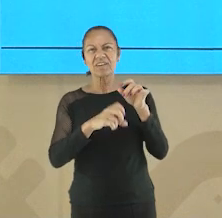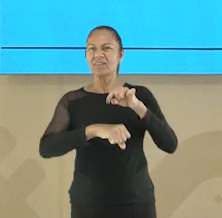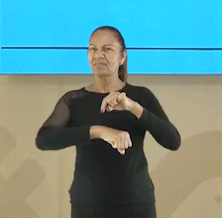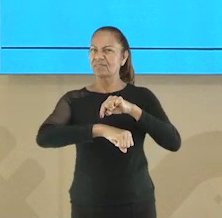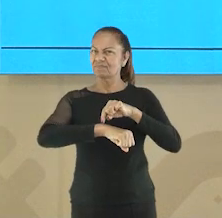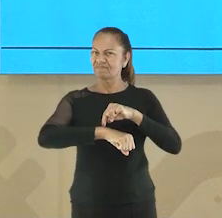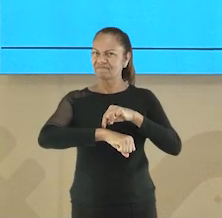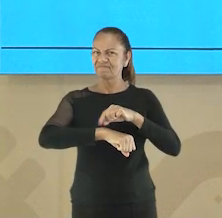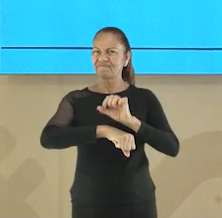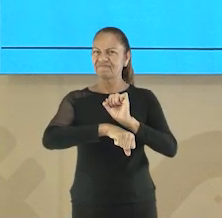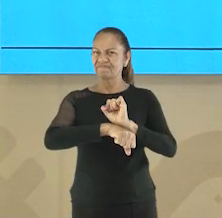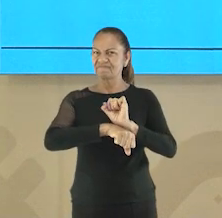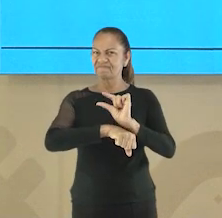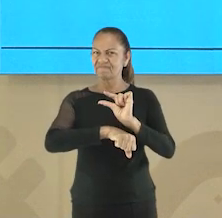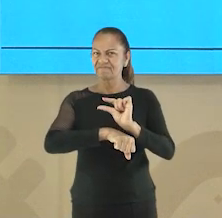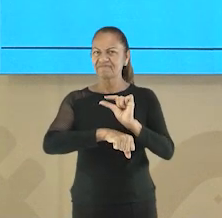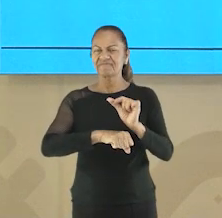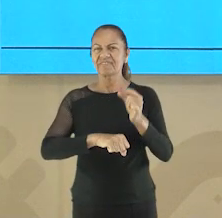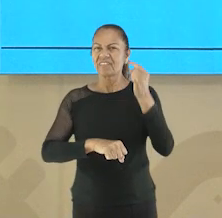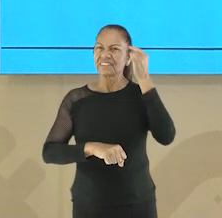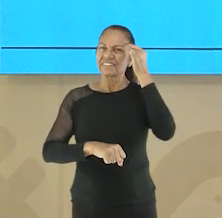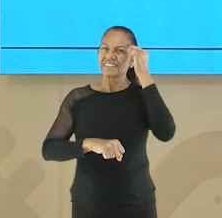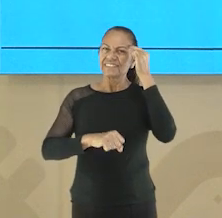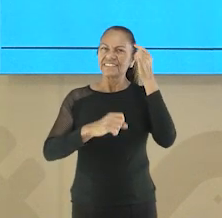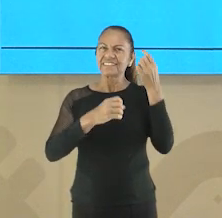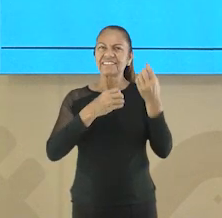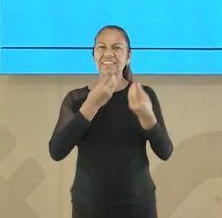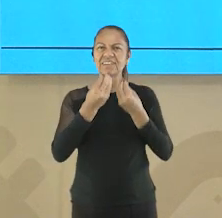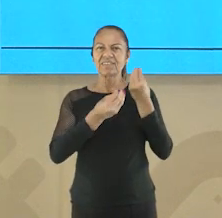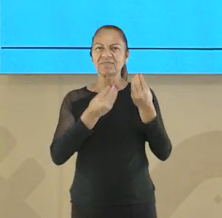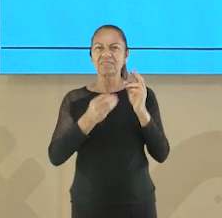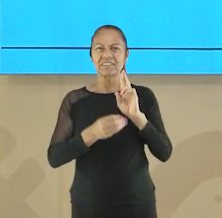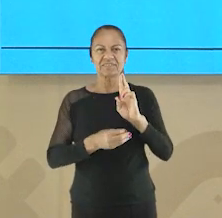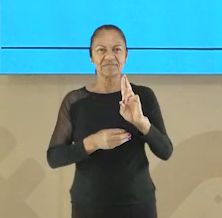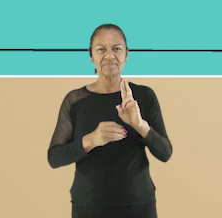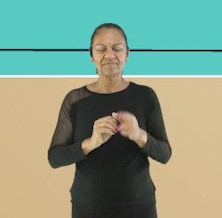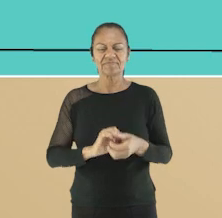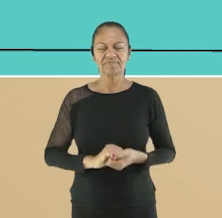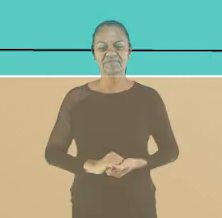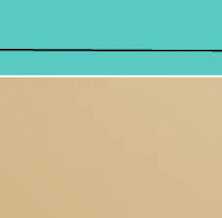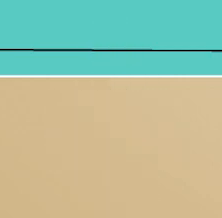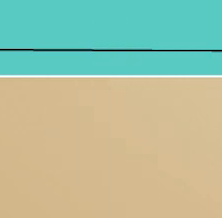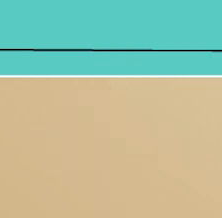inadequação gramatical nos versos desse cordel aqui? Vou dar um tempinho para vocês pensarem.